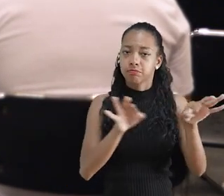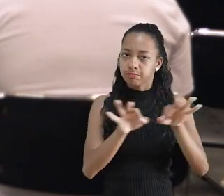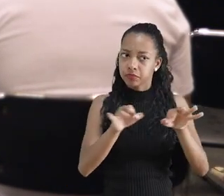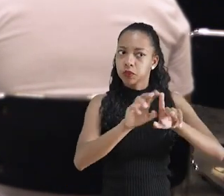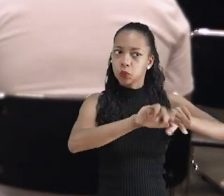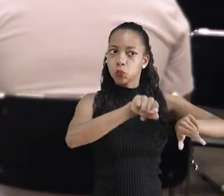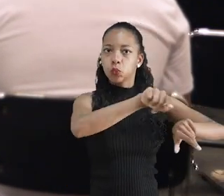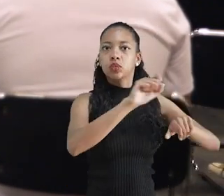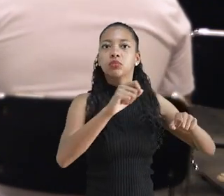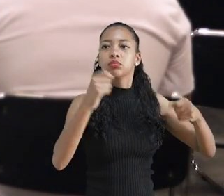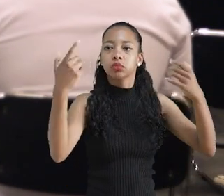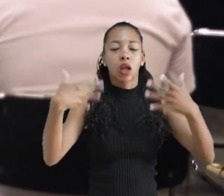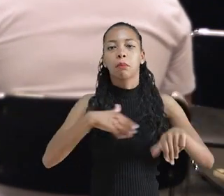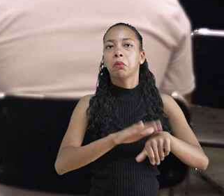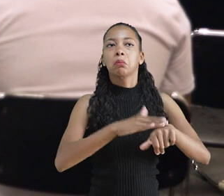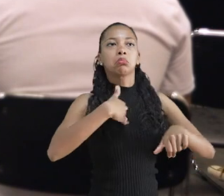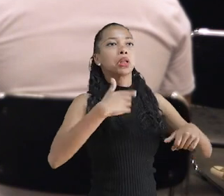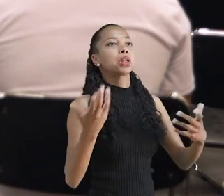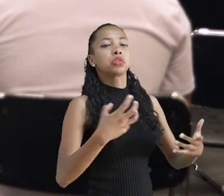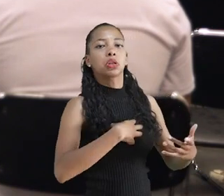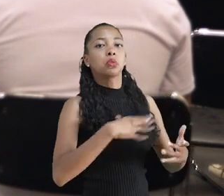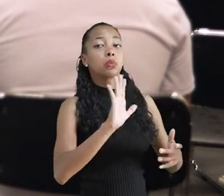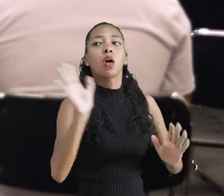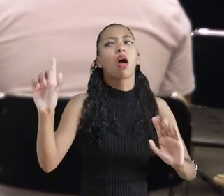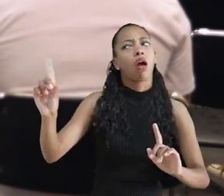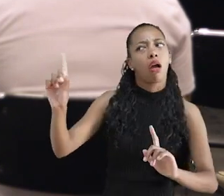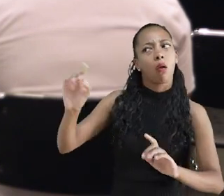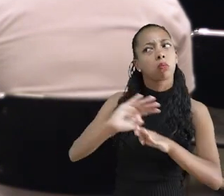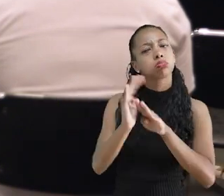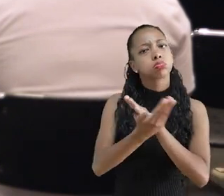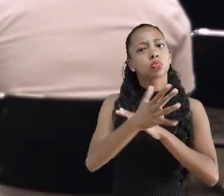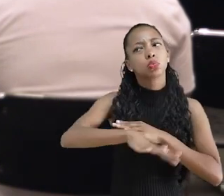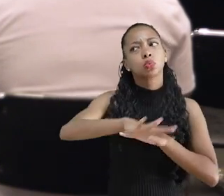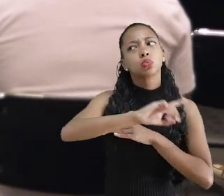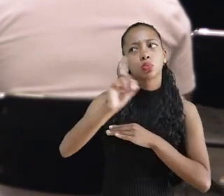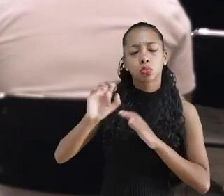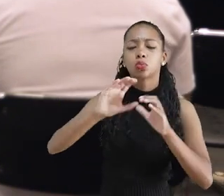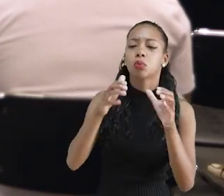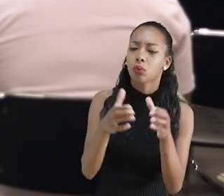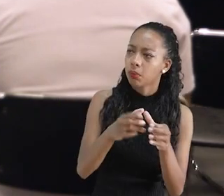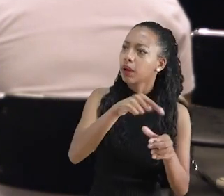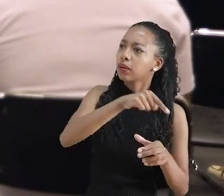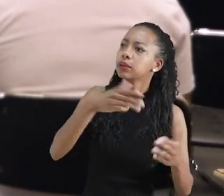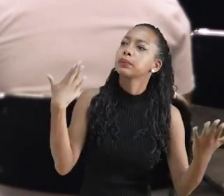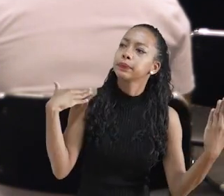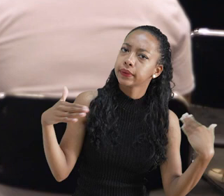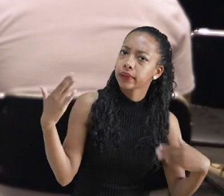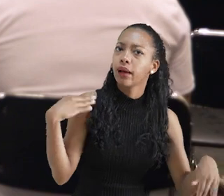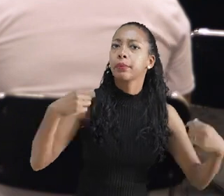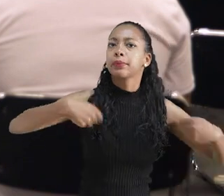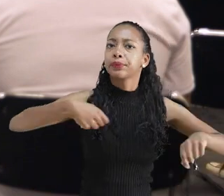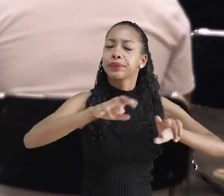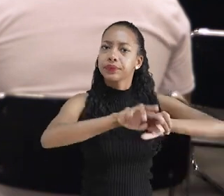que ter área de lazer né tem que ver os comércios atingid tem que ver as casas Então tudo isso daí é um trabalho junto com outros coletivos do grupo do do bairro